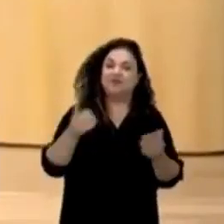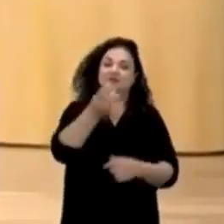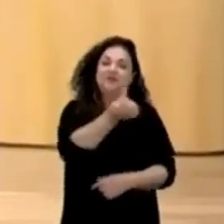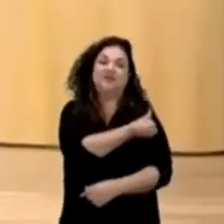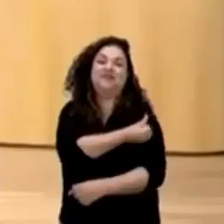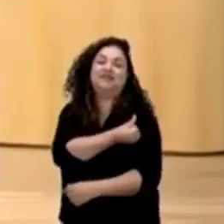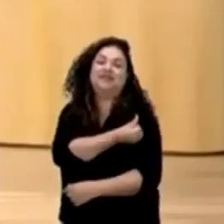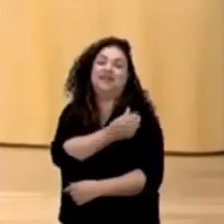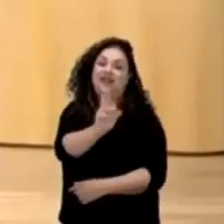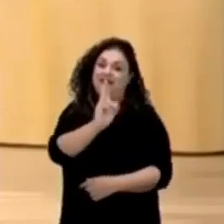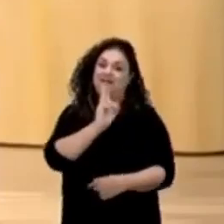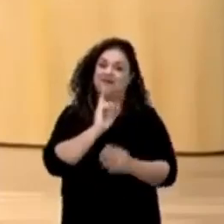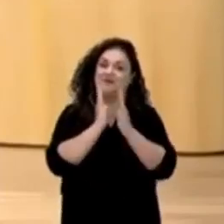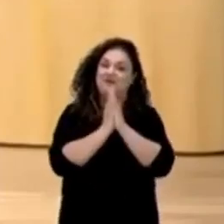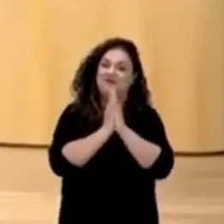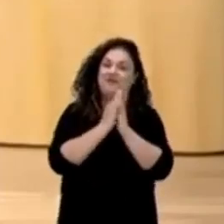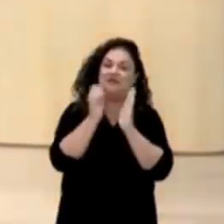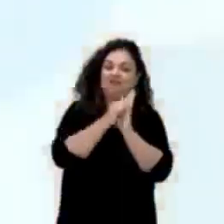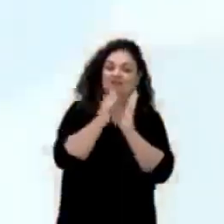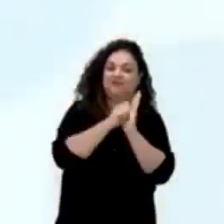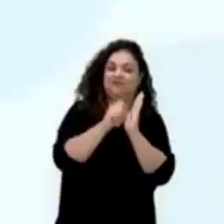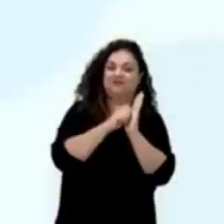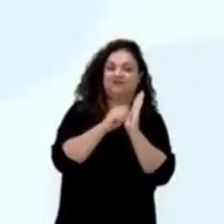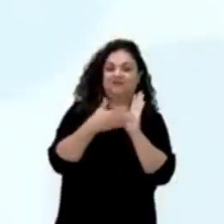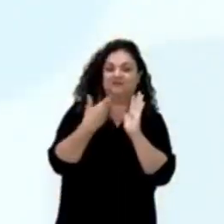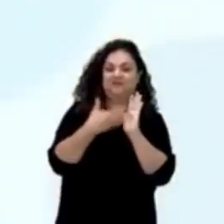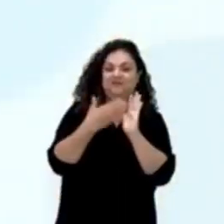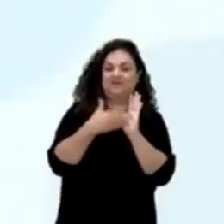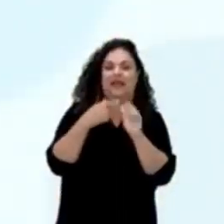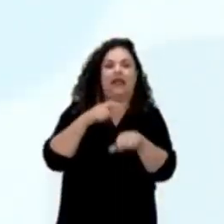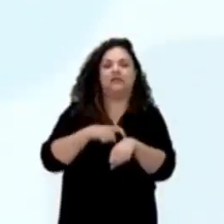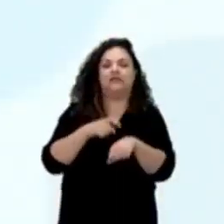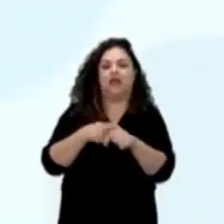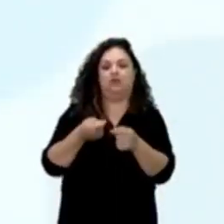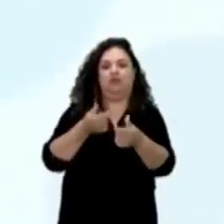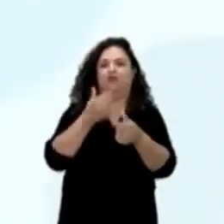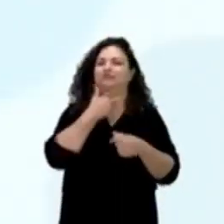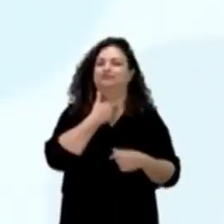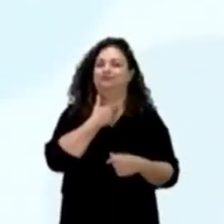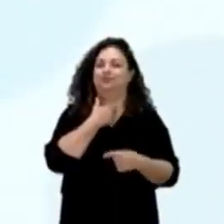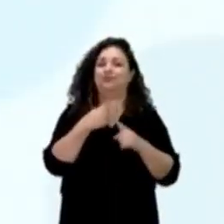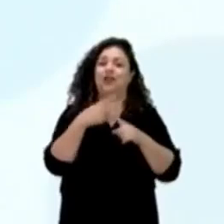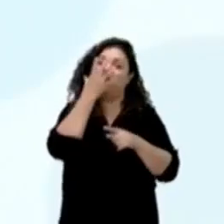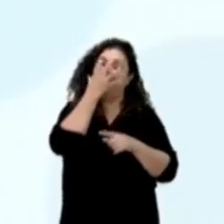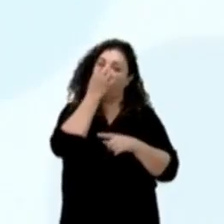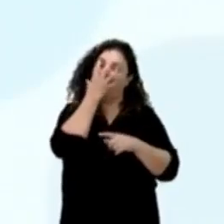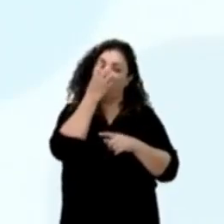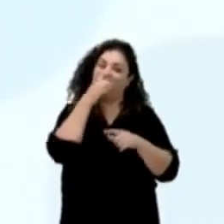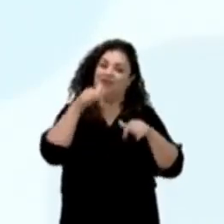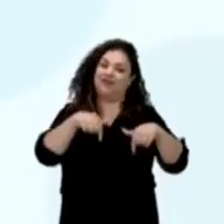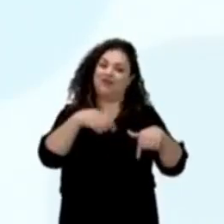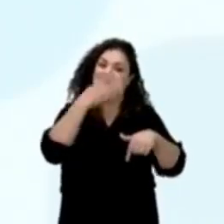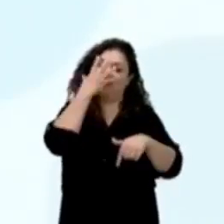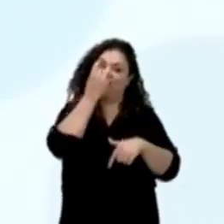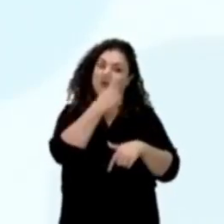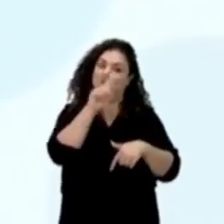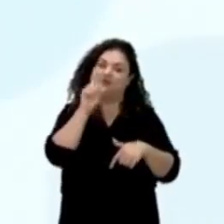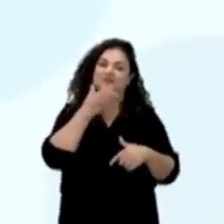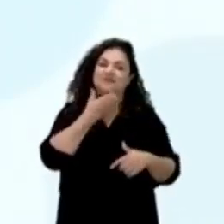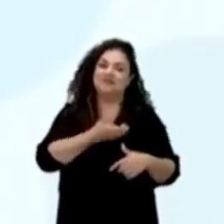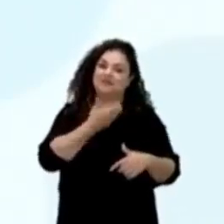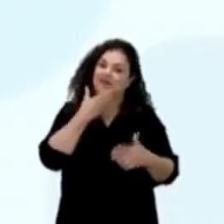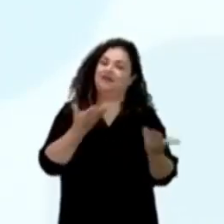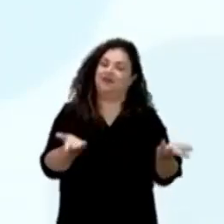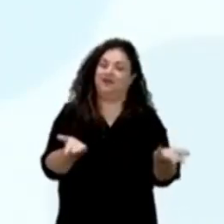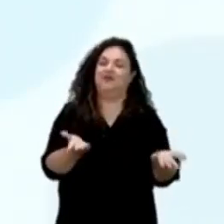ano, respondam pra gente no caderno. A gente não vai dar tempo, porque né, as aulas estão gravadas assim nas últimas semanas de dezembro,